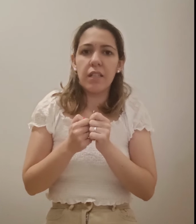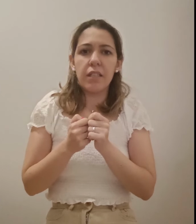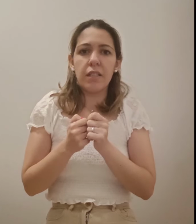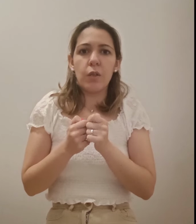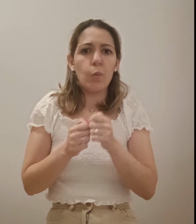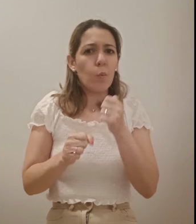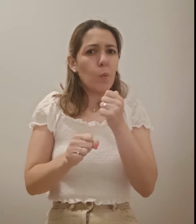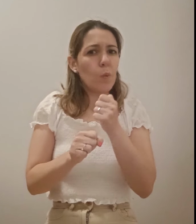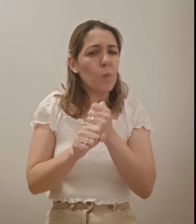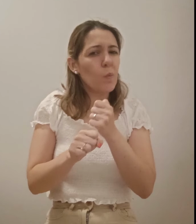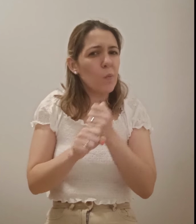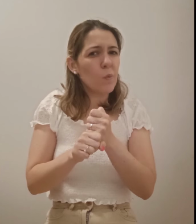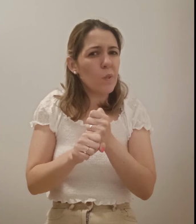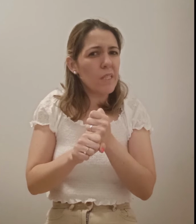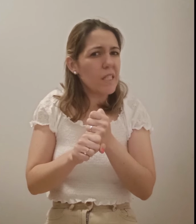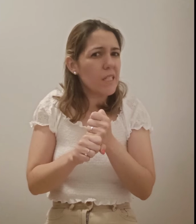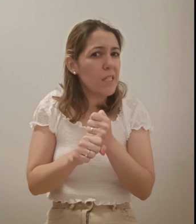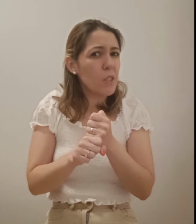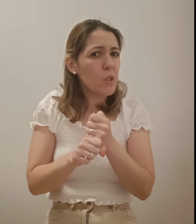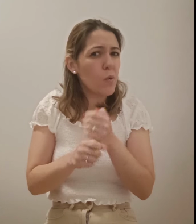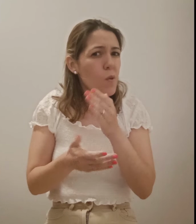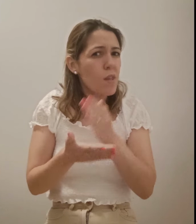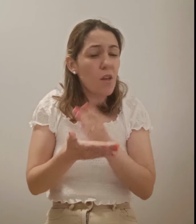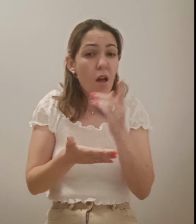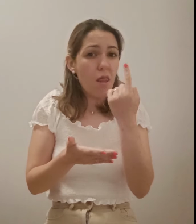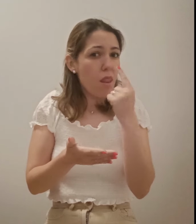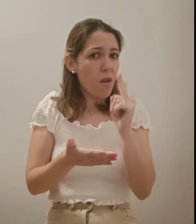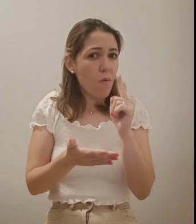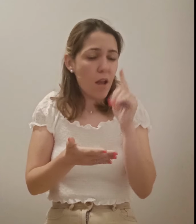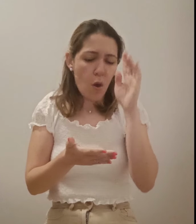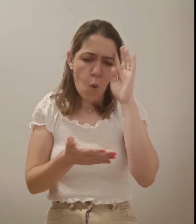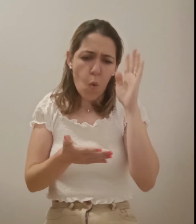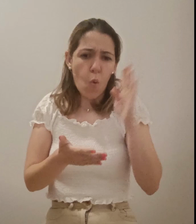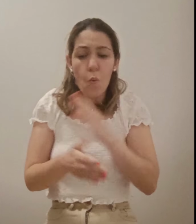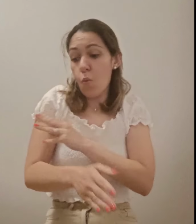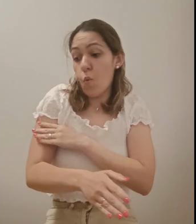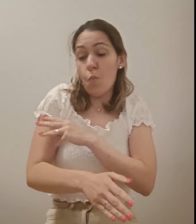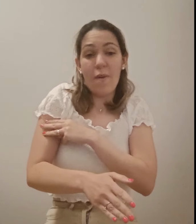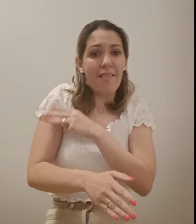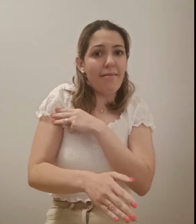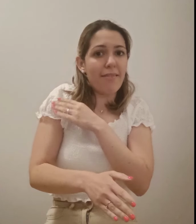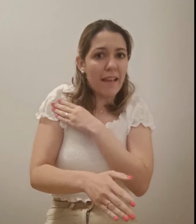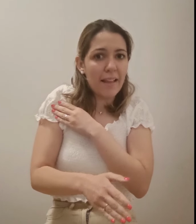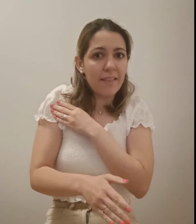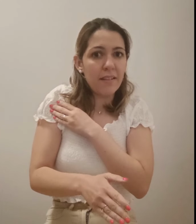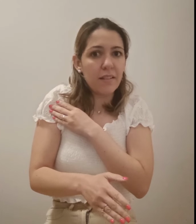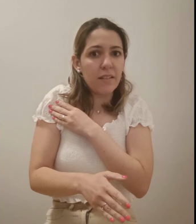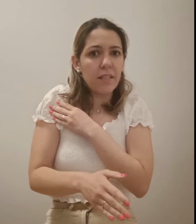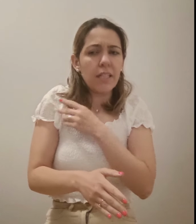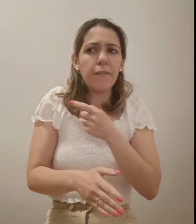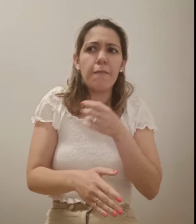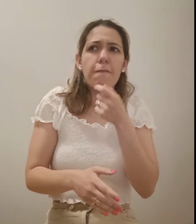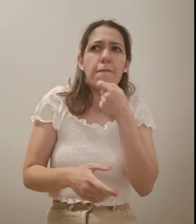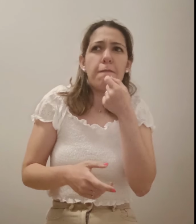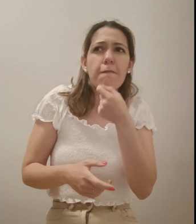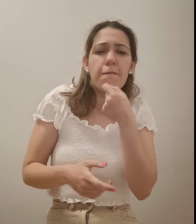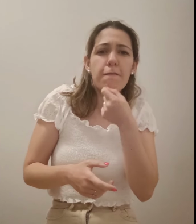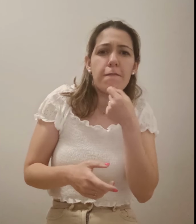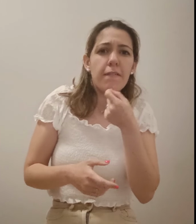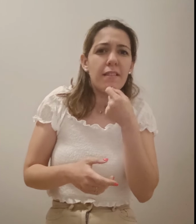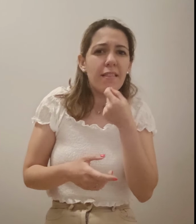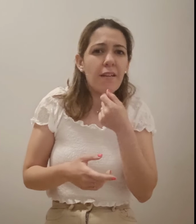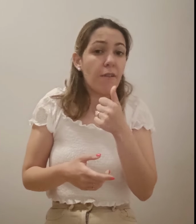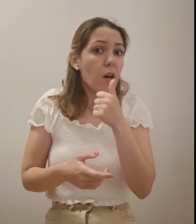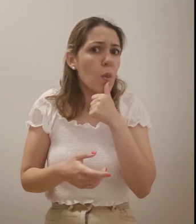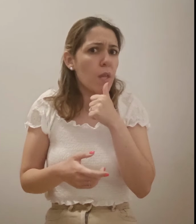mais um exercício. O comandante estava com o ar compenetrado, falava com autoridade e, de certa forma, com esperança.